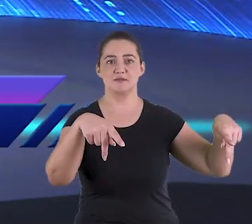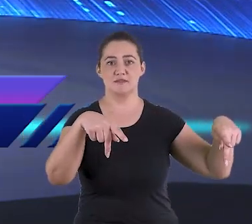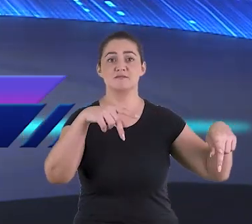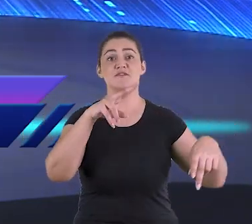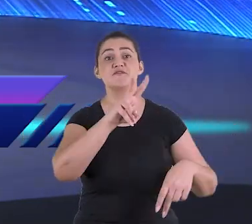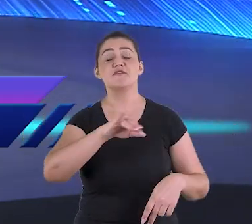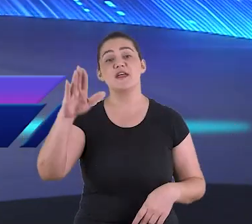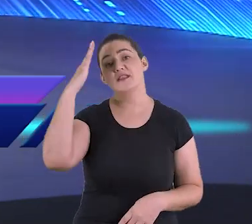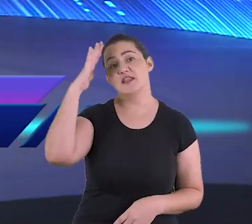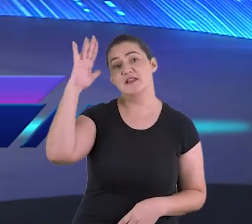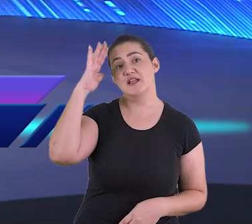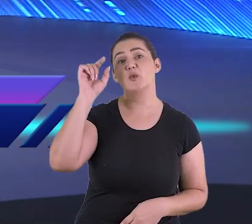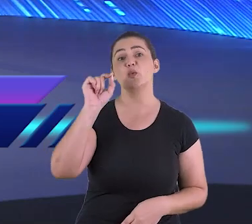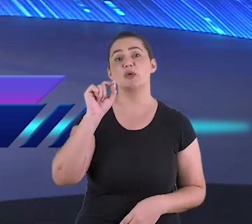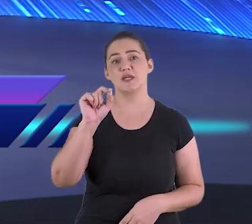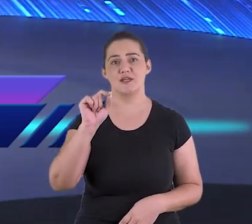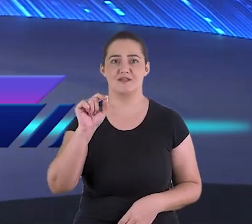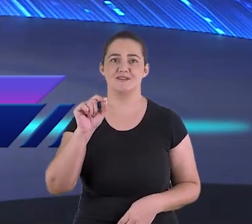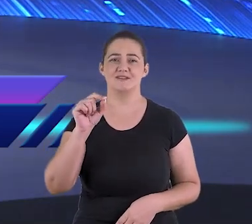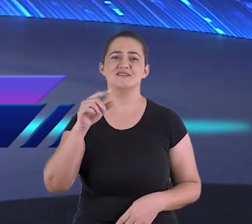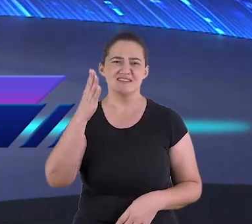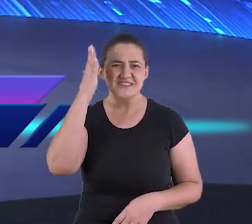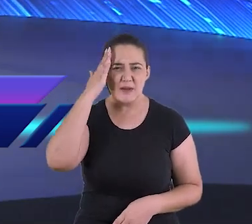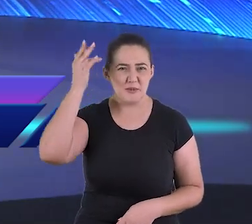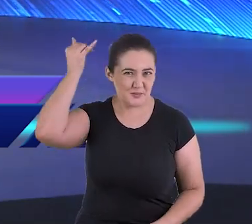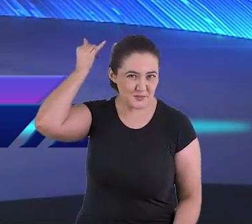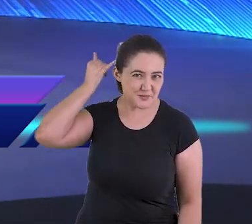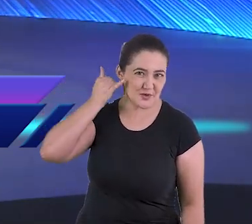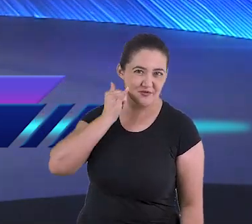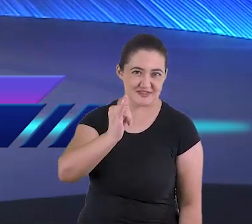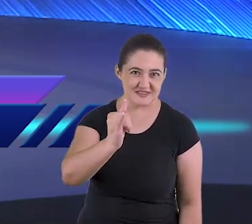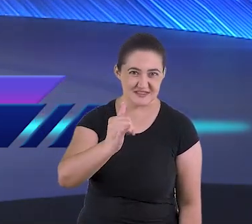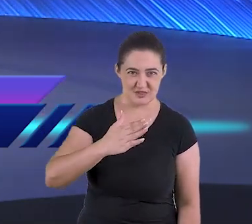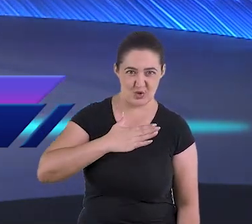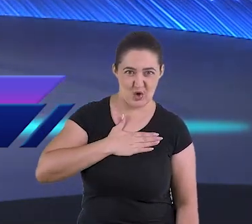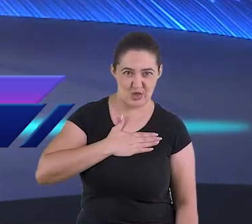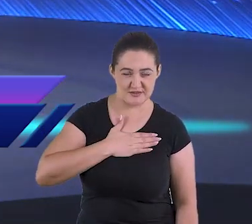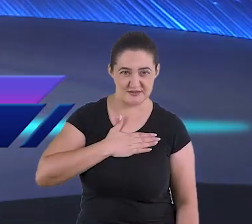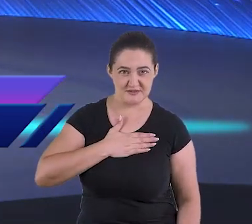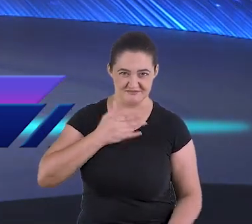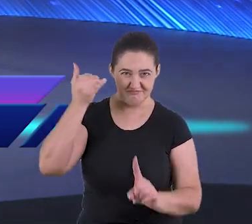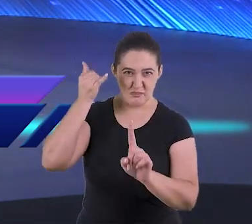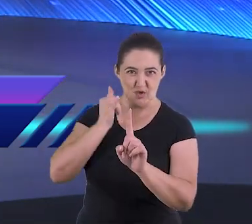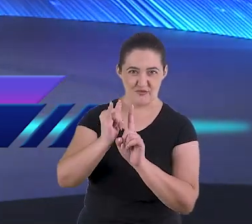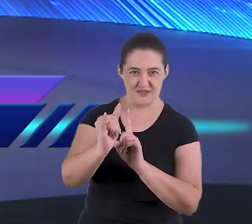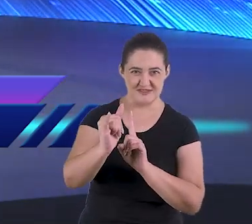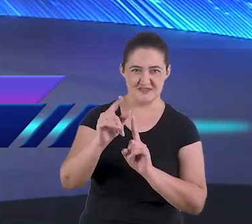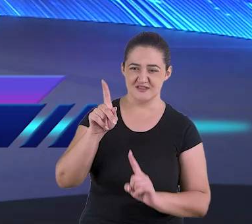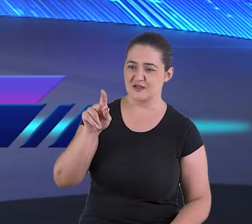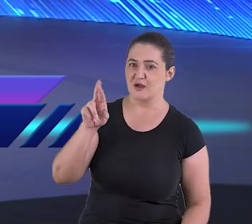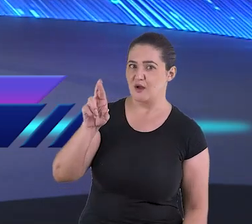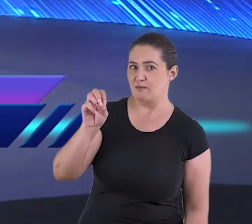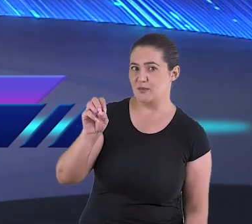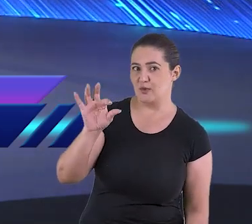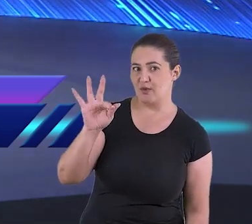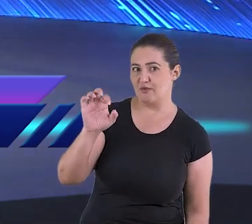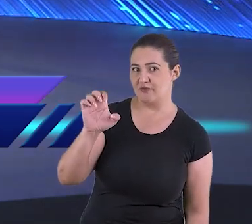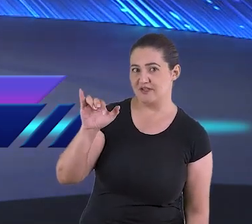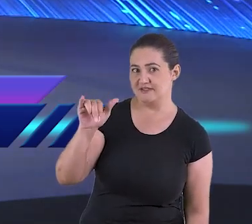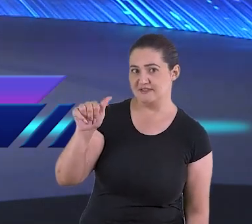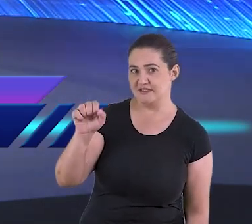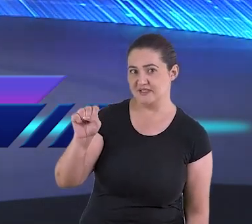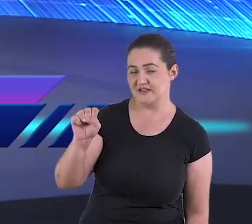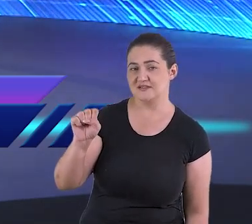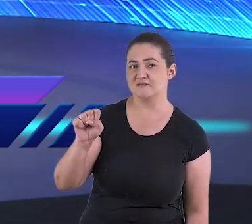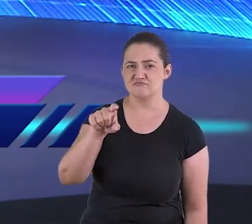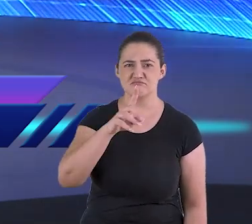mal na visão da profecia. Você gosta do livro de Daniel? Você gosta do livro do Apocalipse? Então você precisa ter esse material,